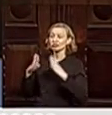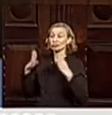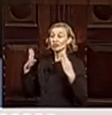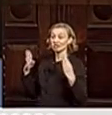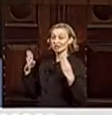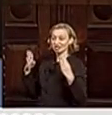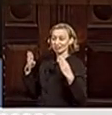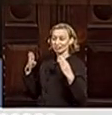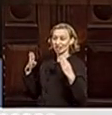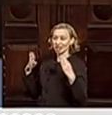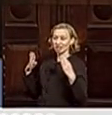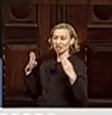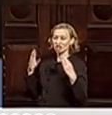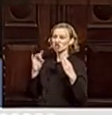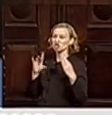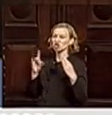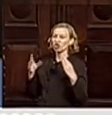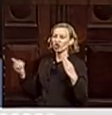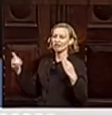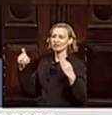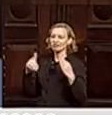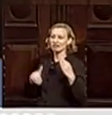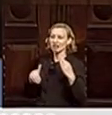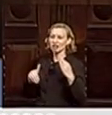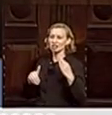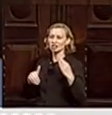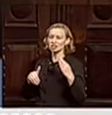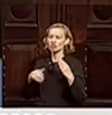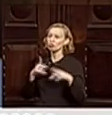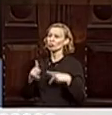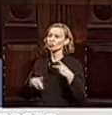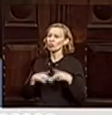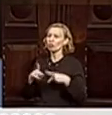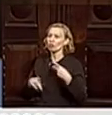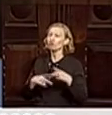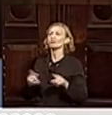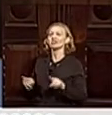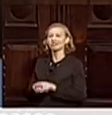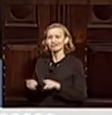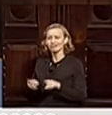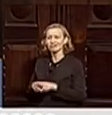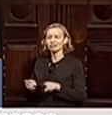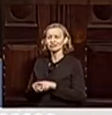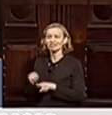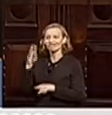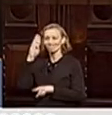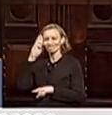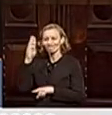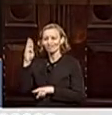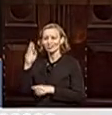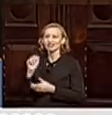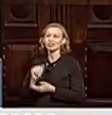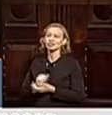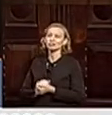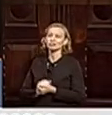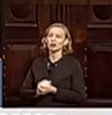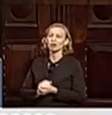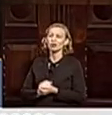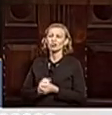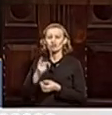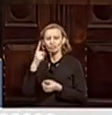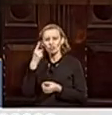só contasse com a presença da população, mas que também, e especialmente,